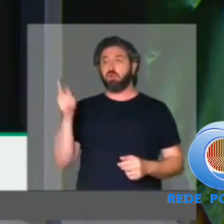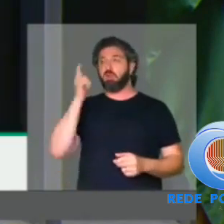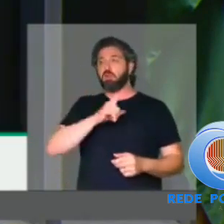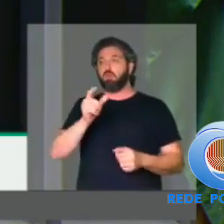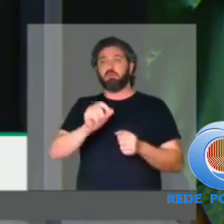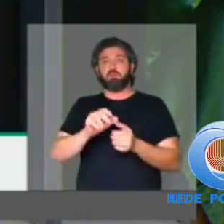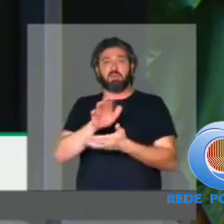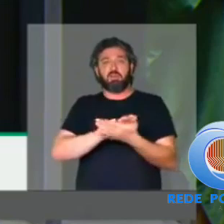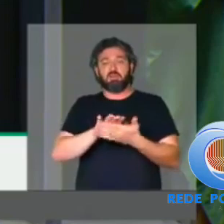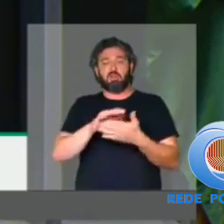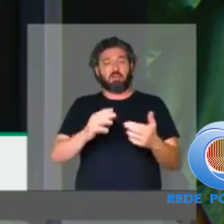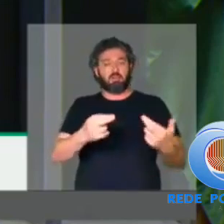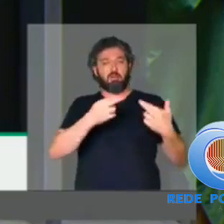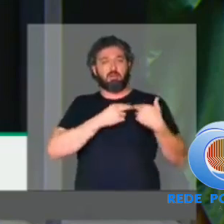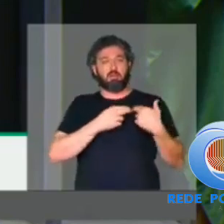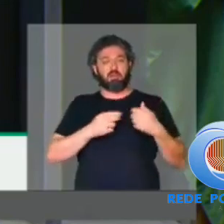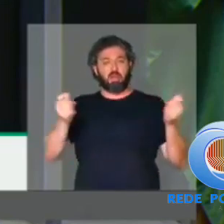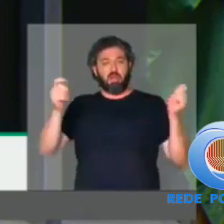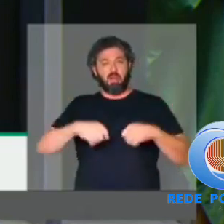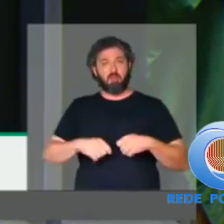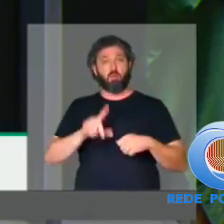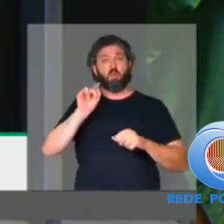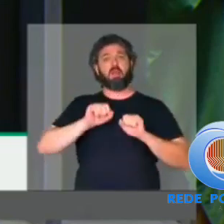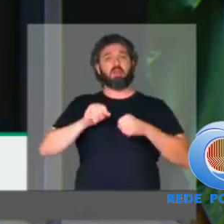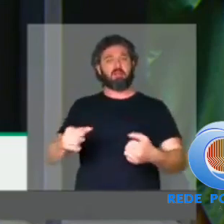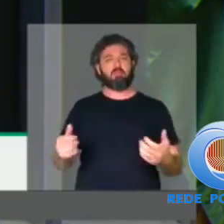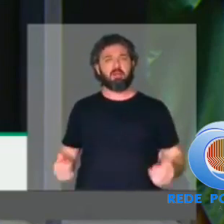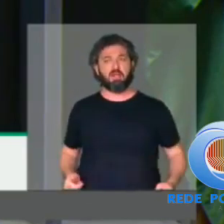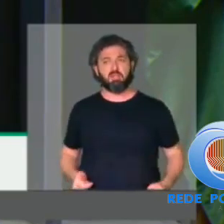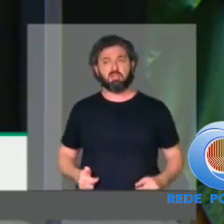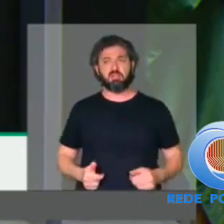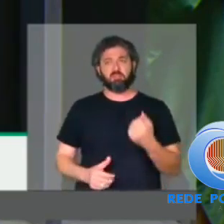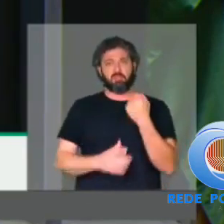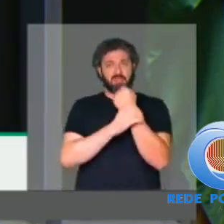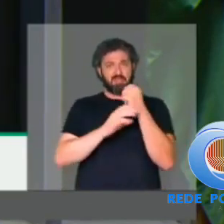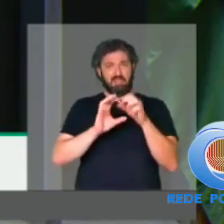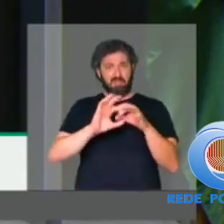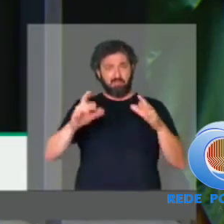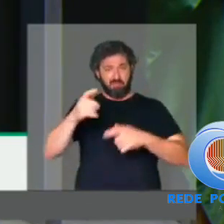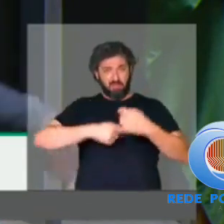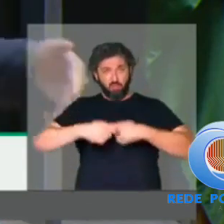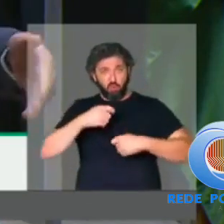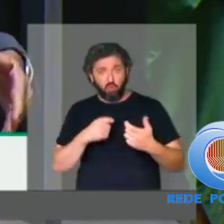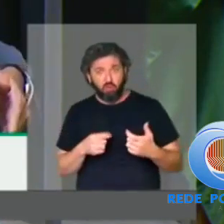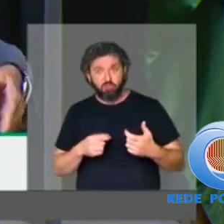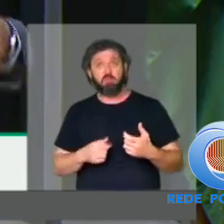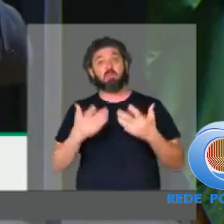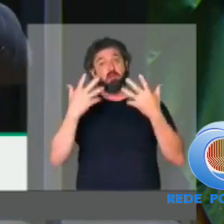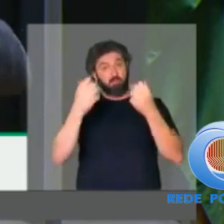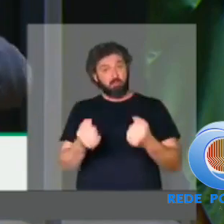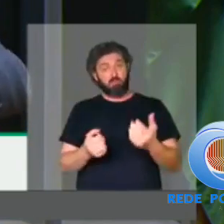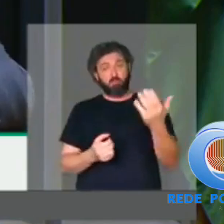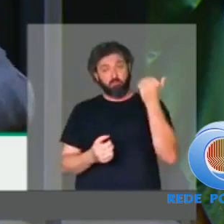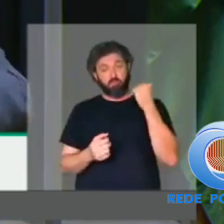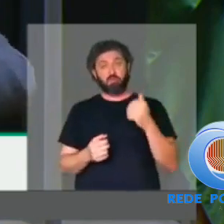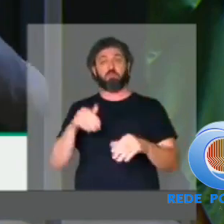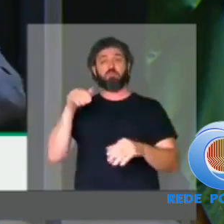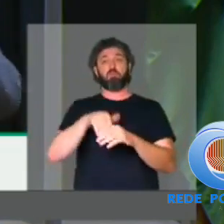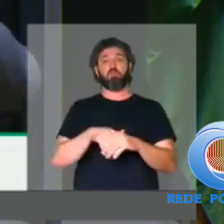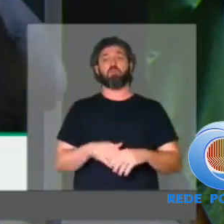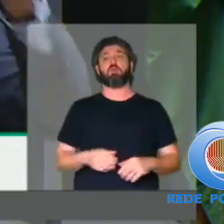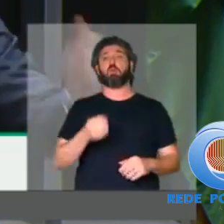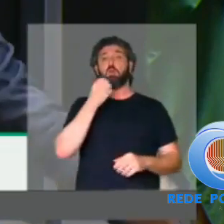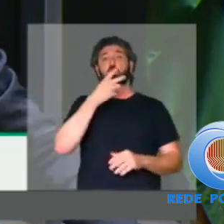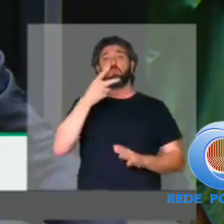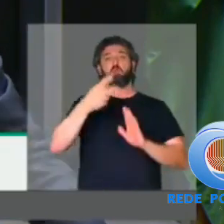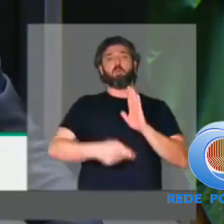consegue fazer com competência nem aquilo que ele defende. Querem garantir a liberdade econômica? Vamos botar para votar um